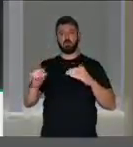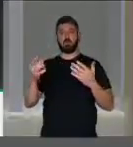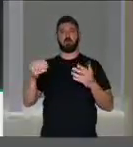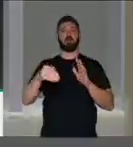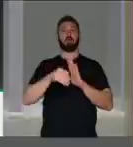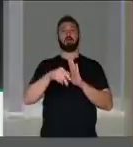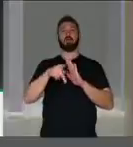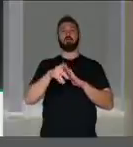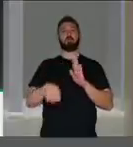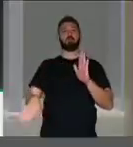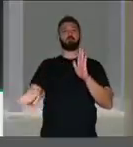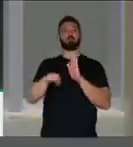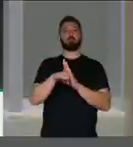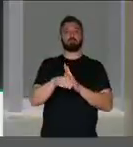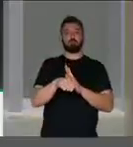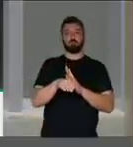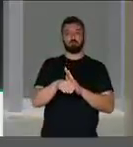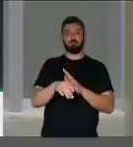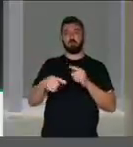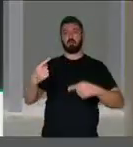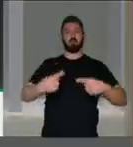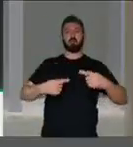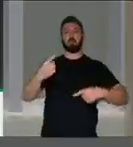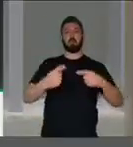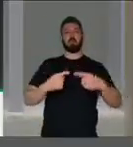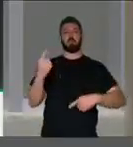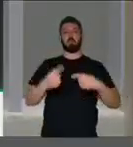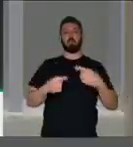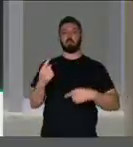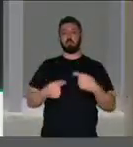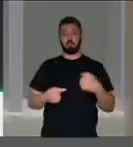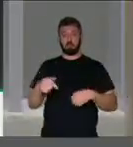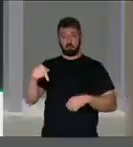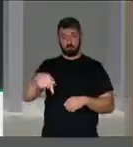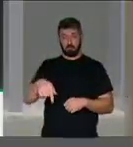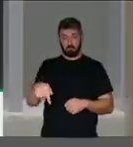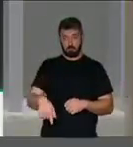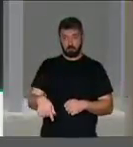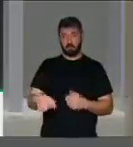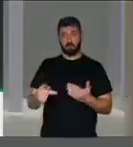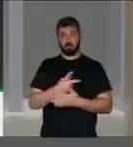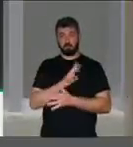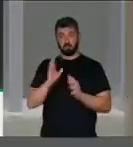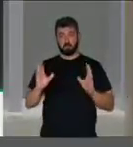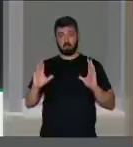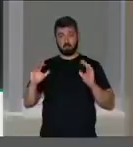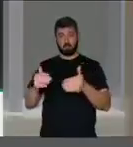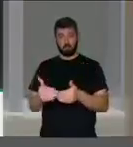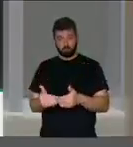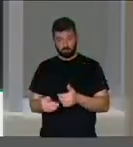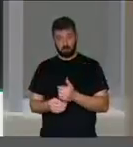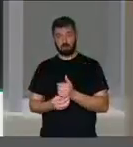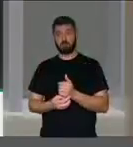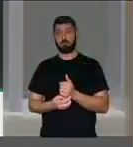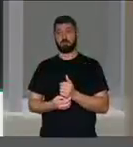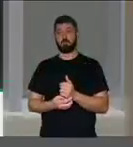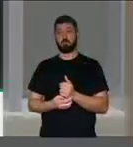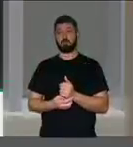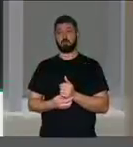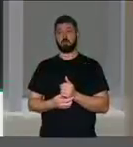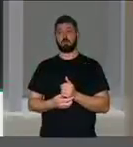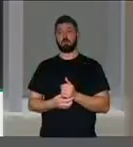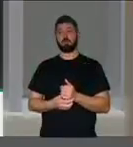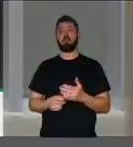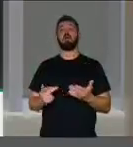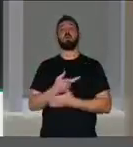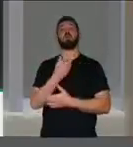medida provisória, na sua discussão, no tempo de discussão na comissão que foi criada,